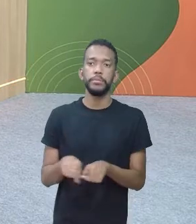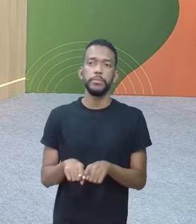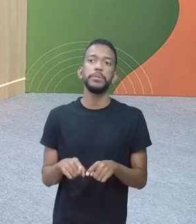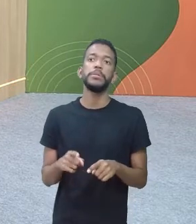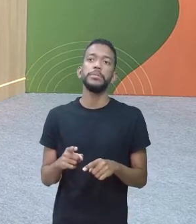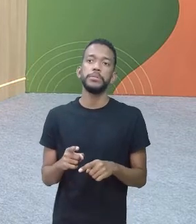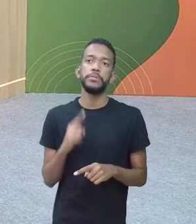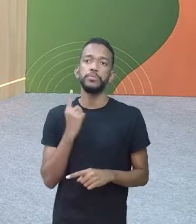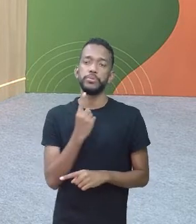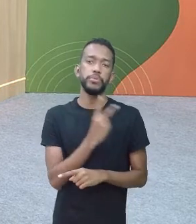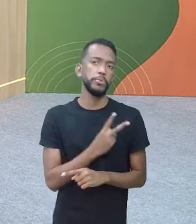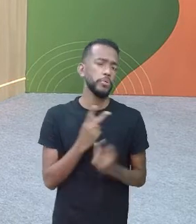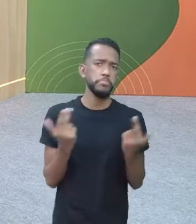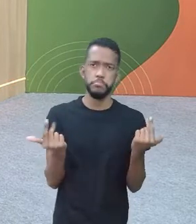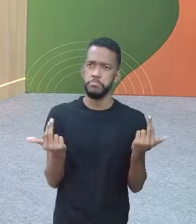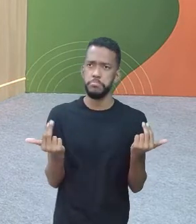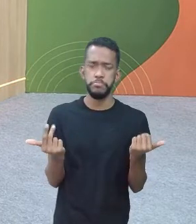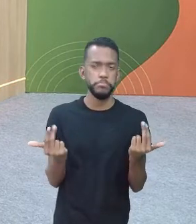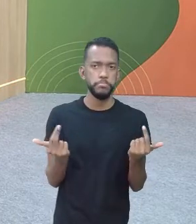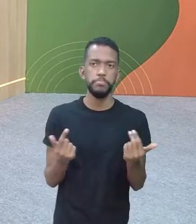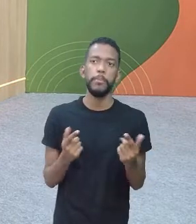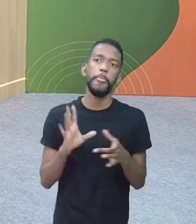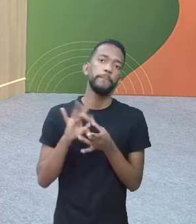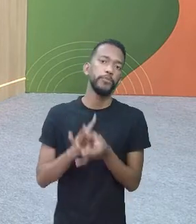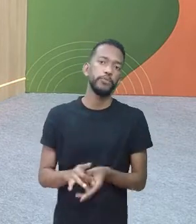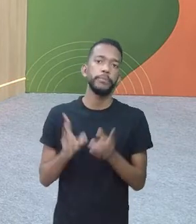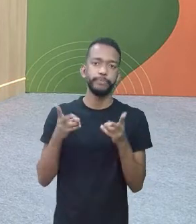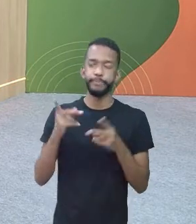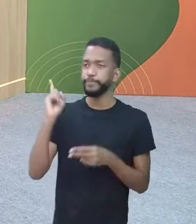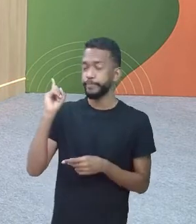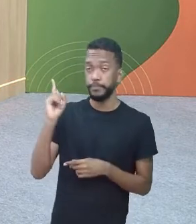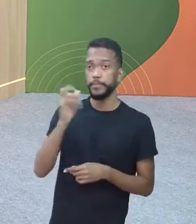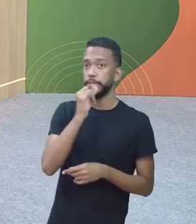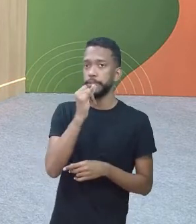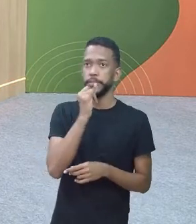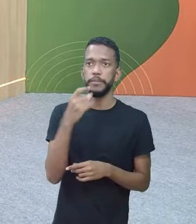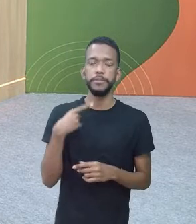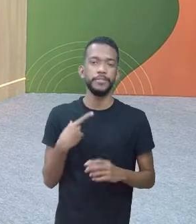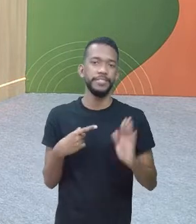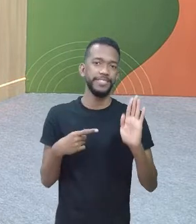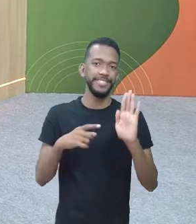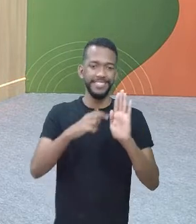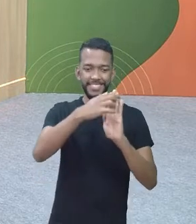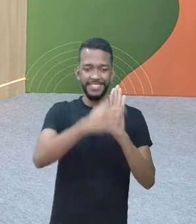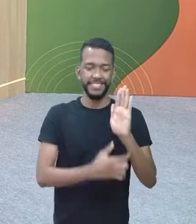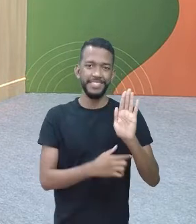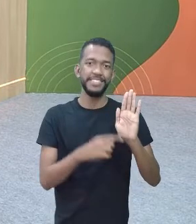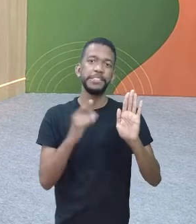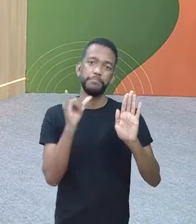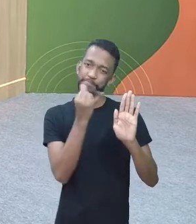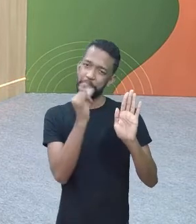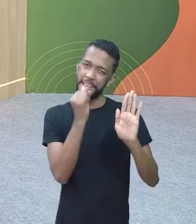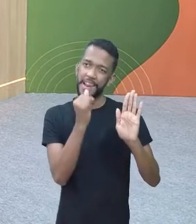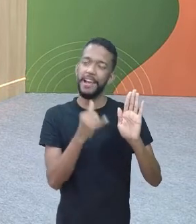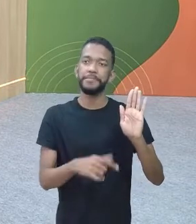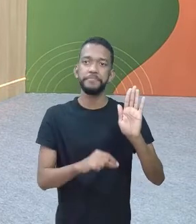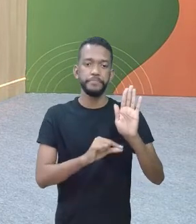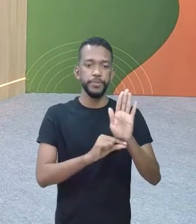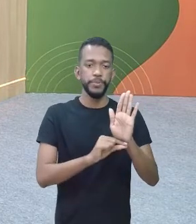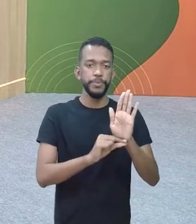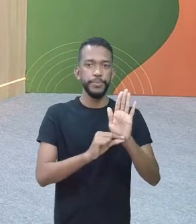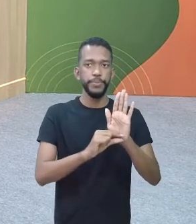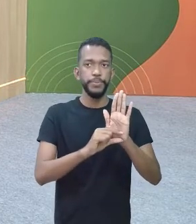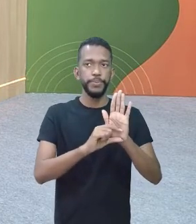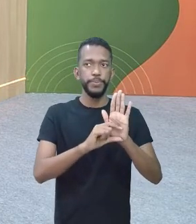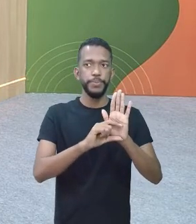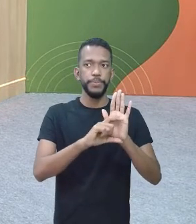vai representar 1/2 nesse contexto aqui, ó. A gente dividiu a pilhazinha, né, a ideia do carregador, aqui ao meio,